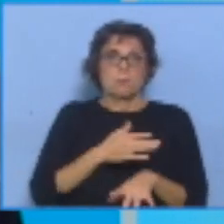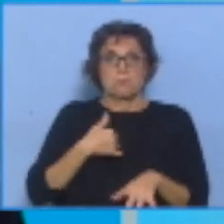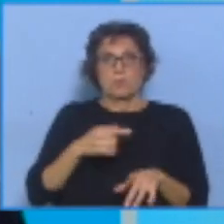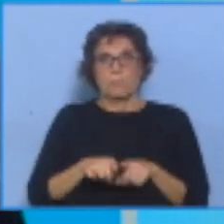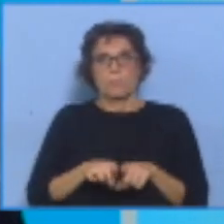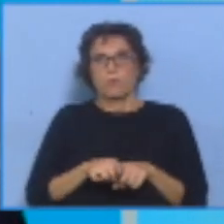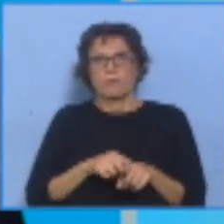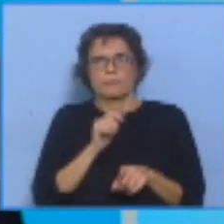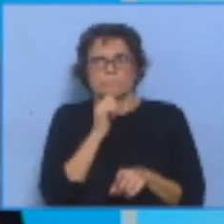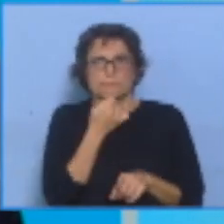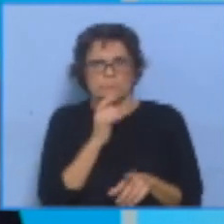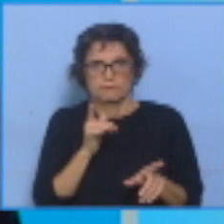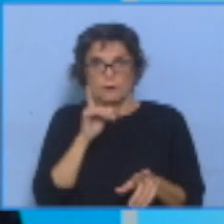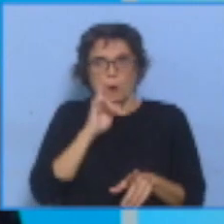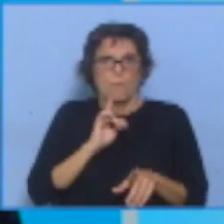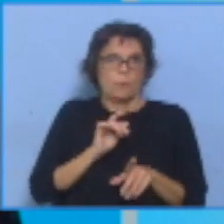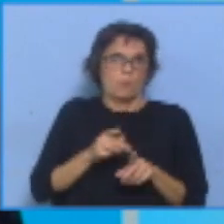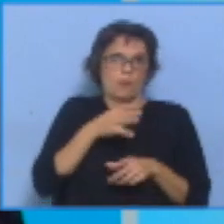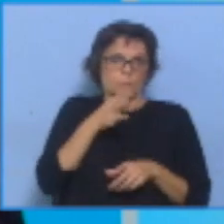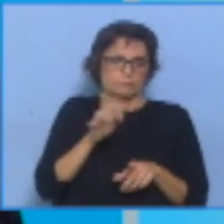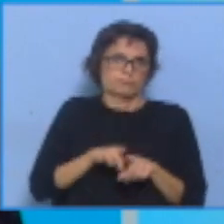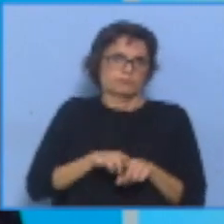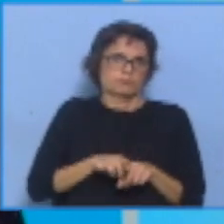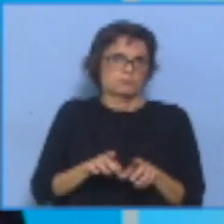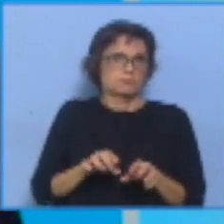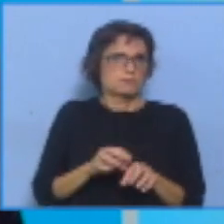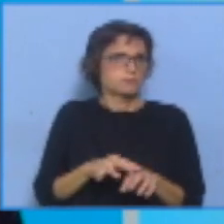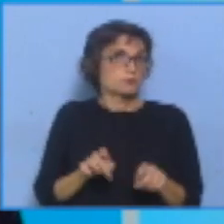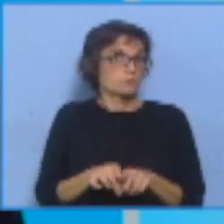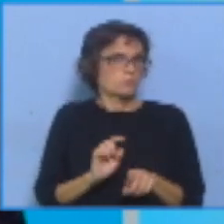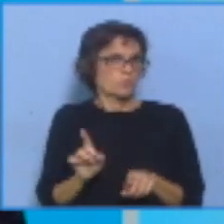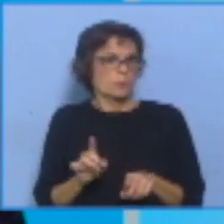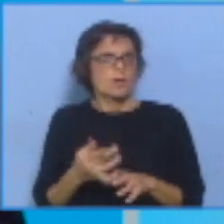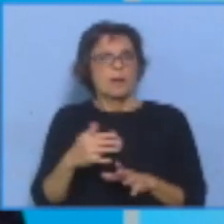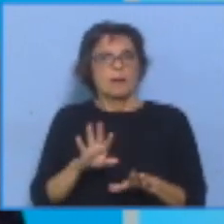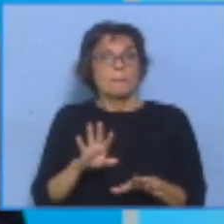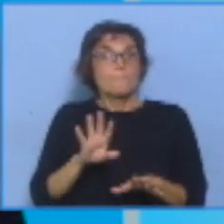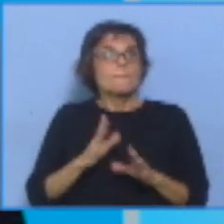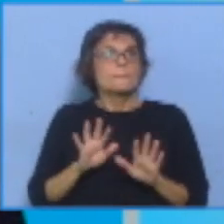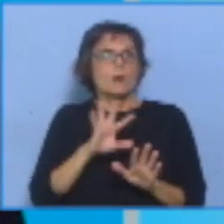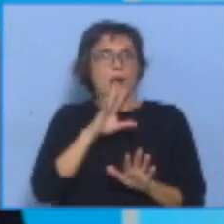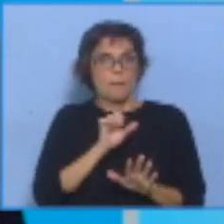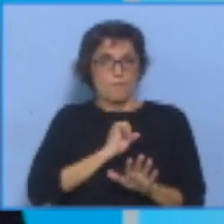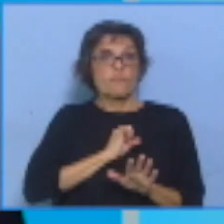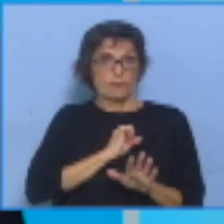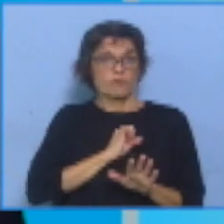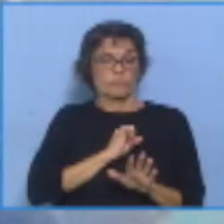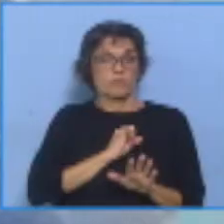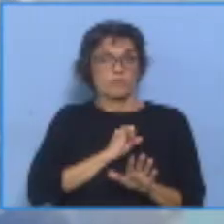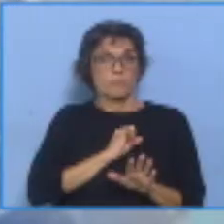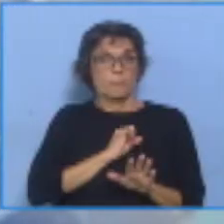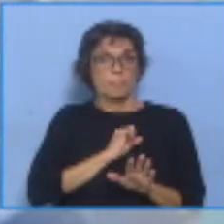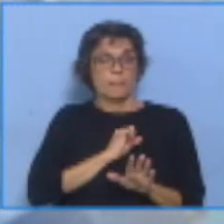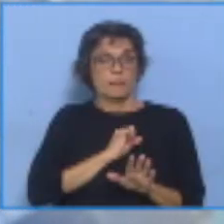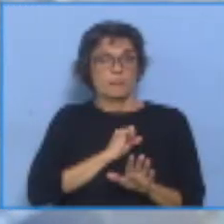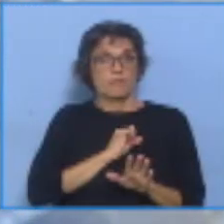política e muito menos as mulheres falavam de política. No entanto, a minha mãe, pela sua